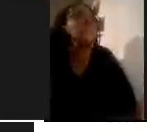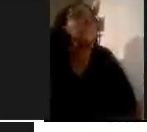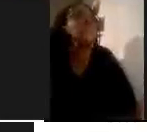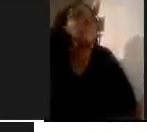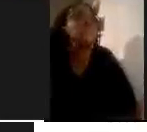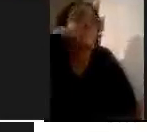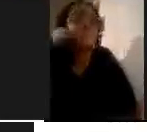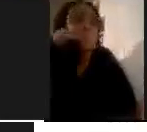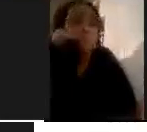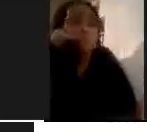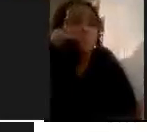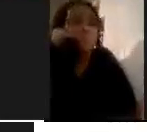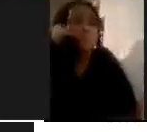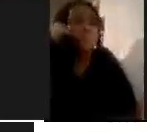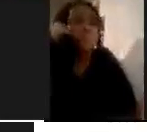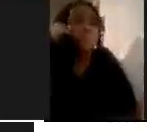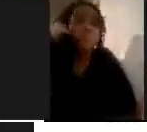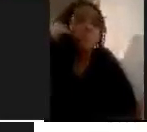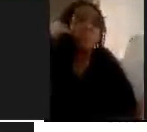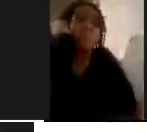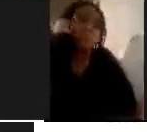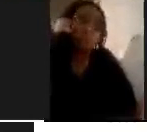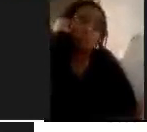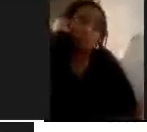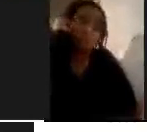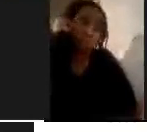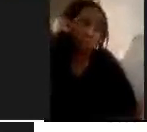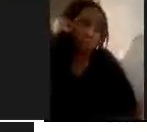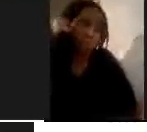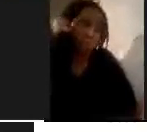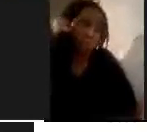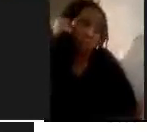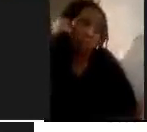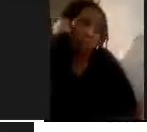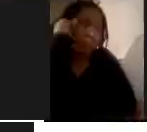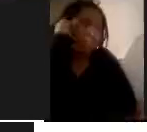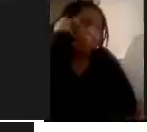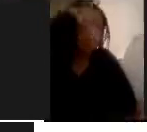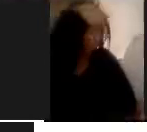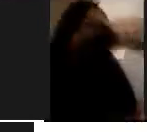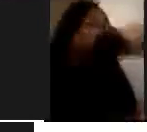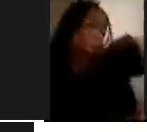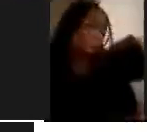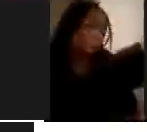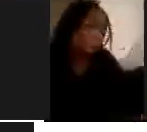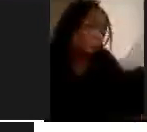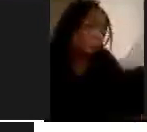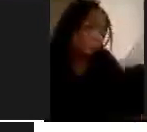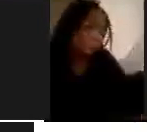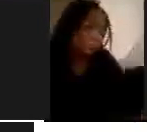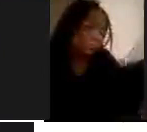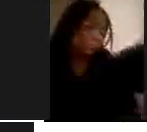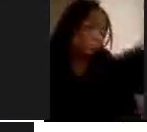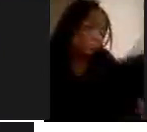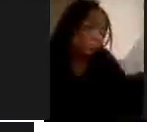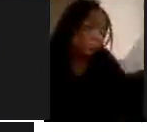ó. Então, ele mexe tanto a mandíbula quanto a língua, e aí ele consegue mamar e consegue